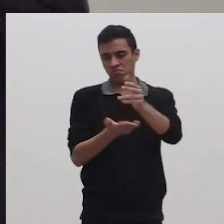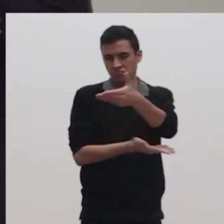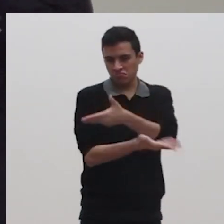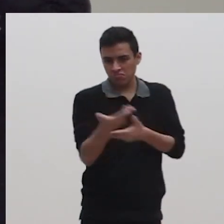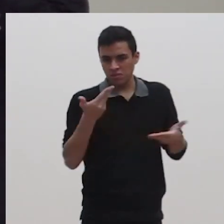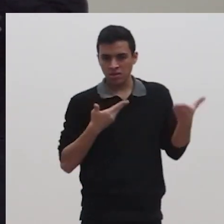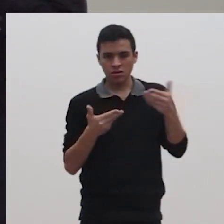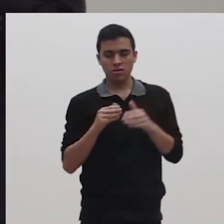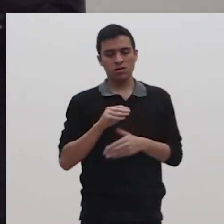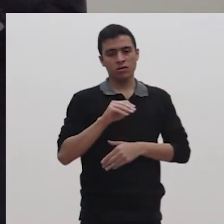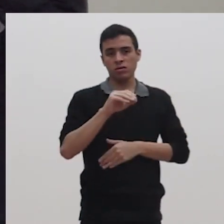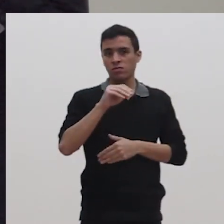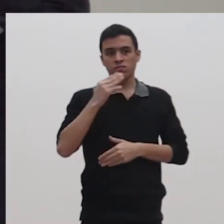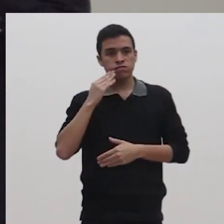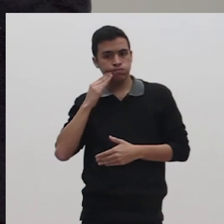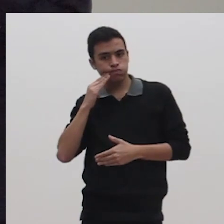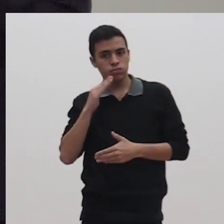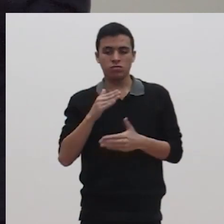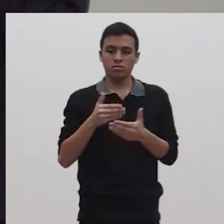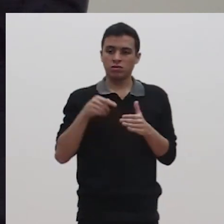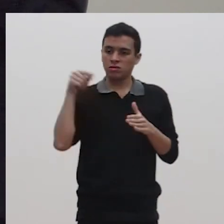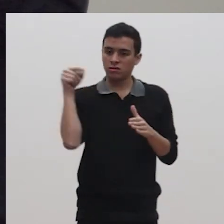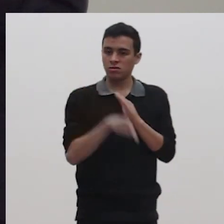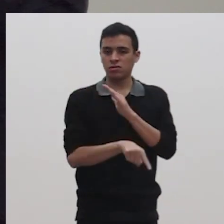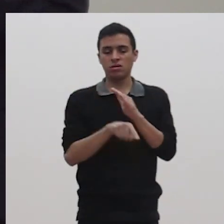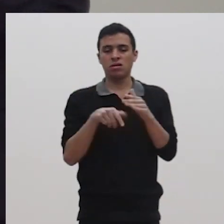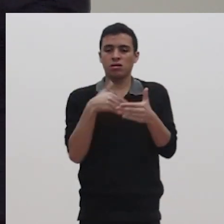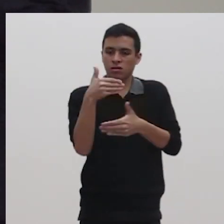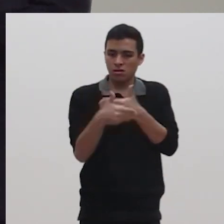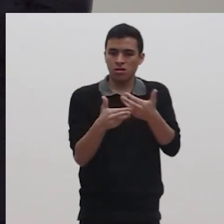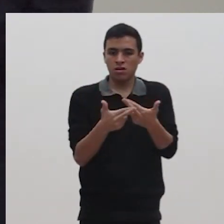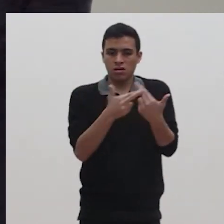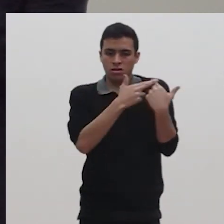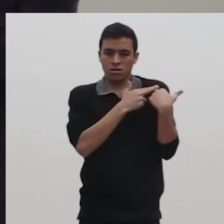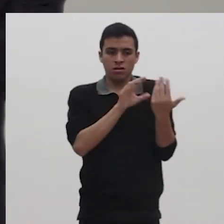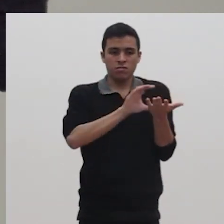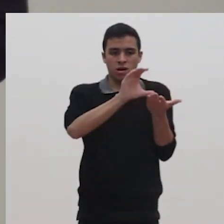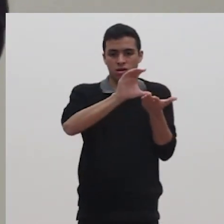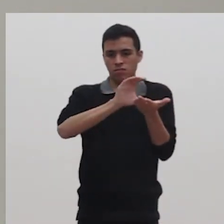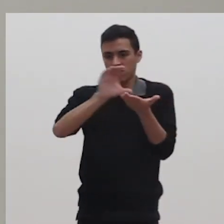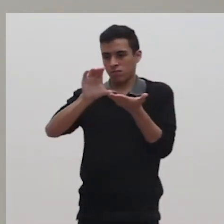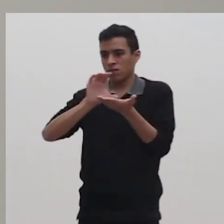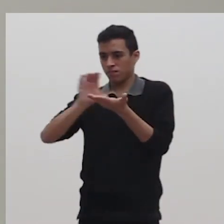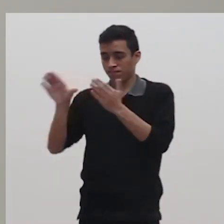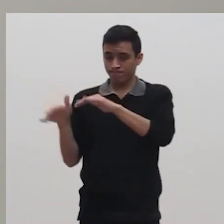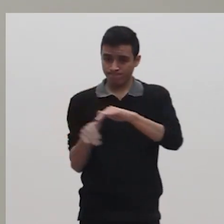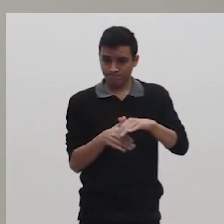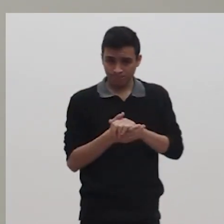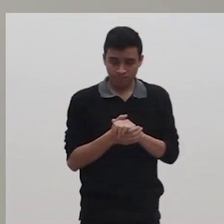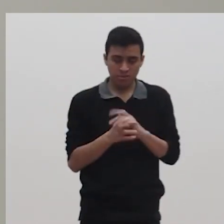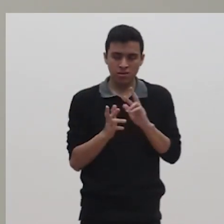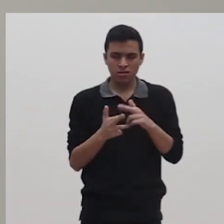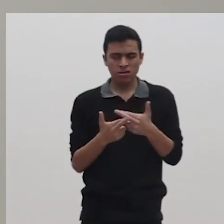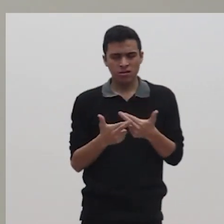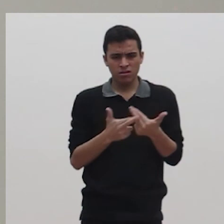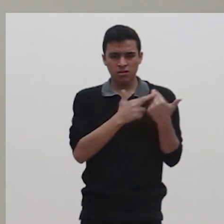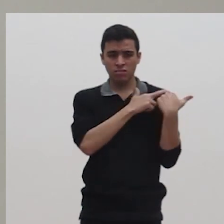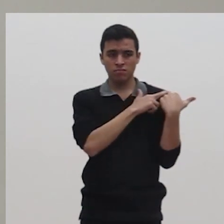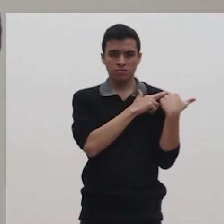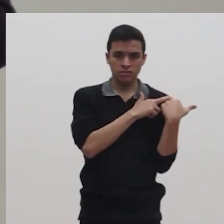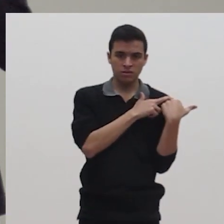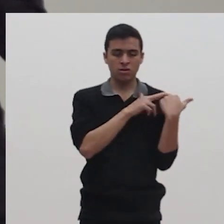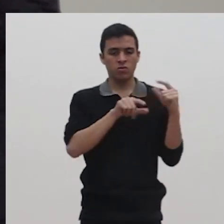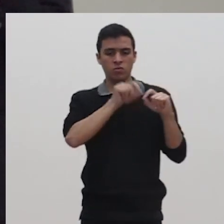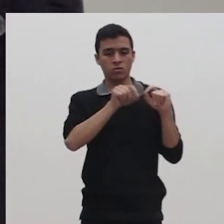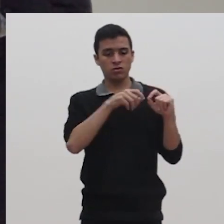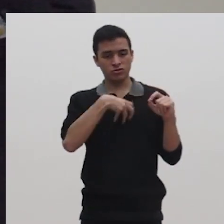Do 1,3 bilhões, no mínimo 300 milhões, ele é responsável por ordenar. E essa responsabilidade, a